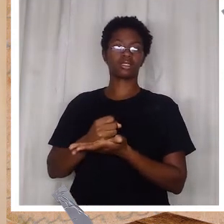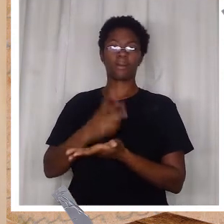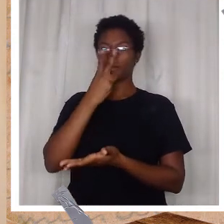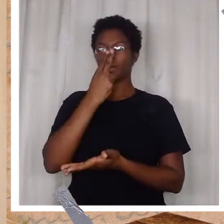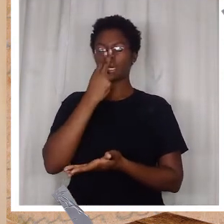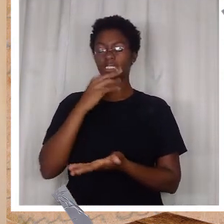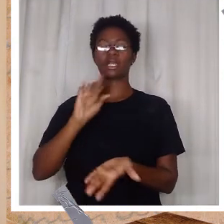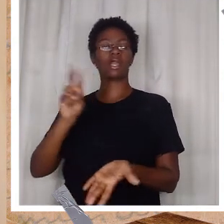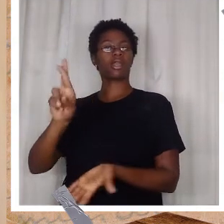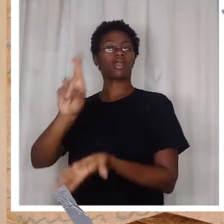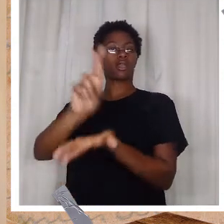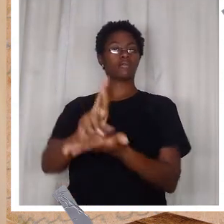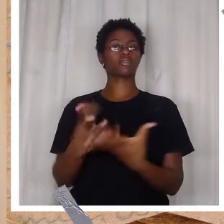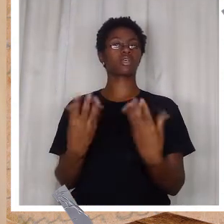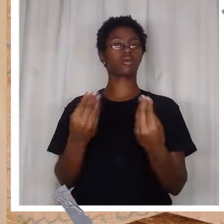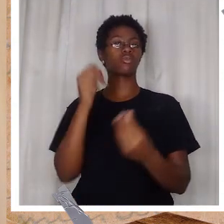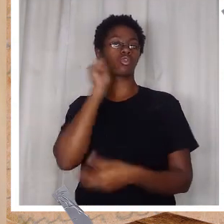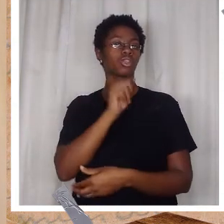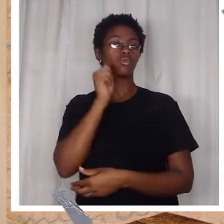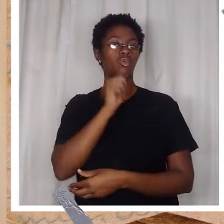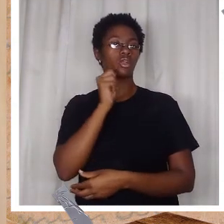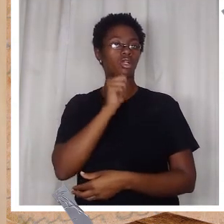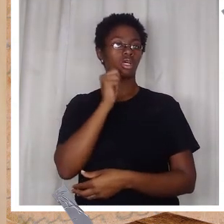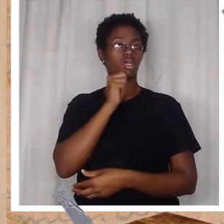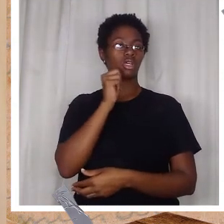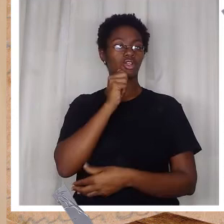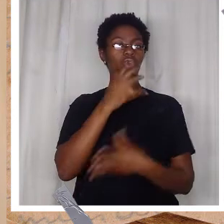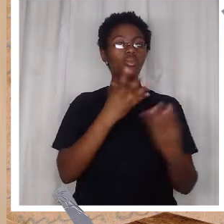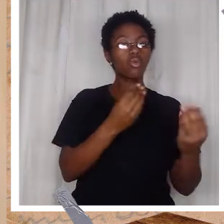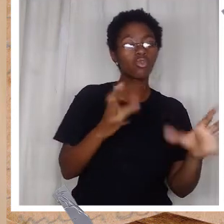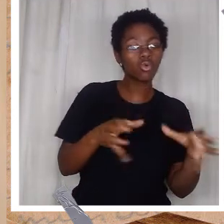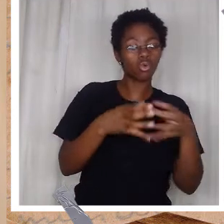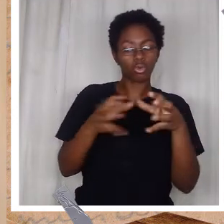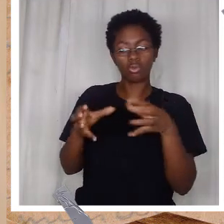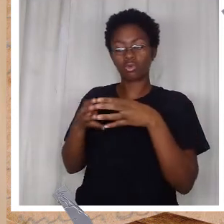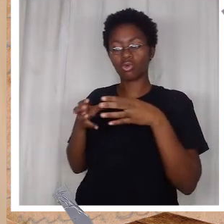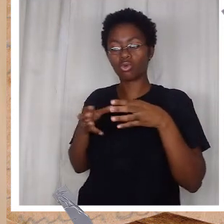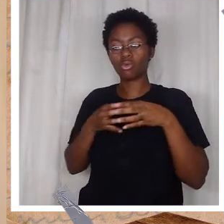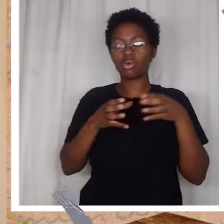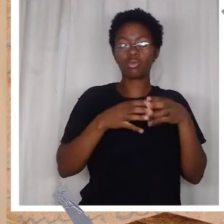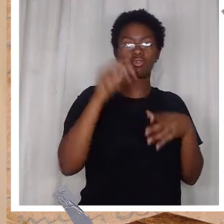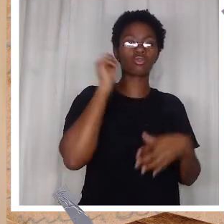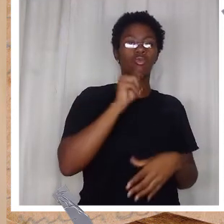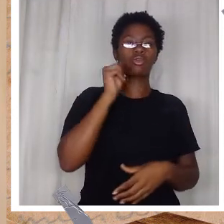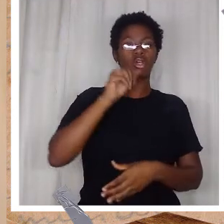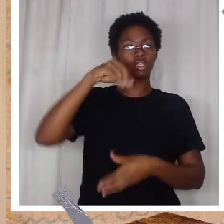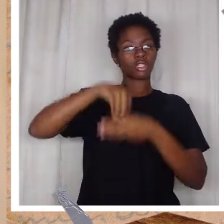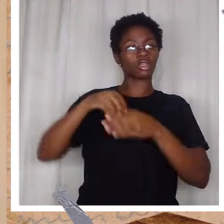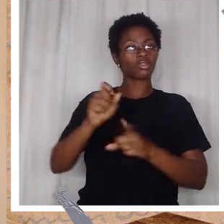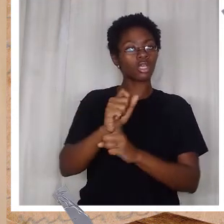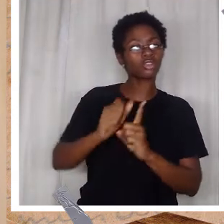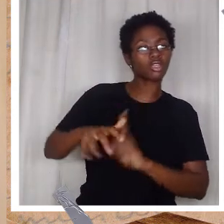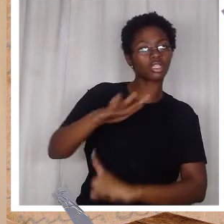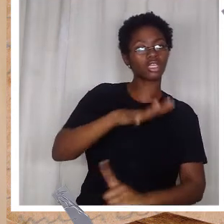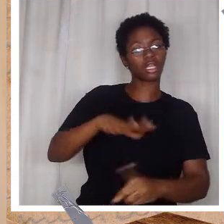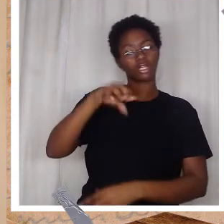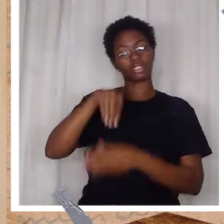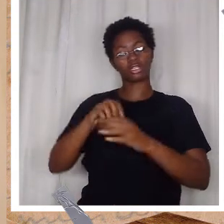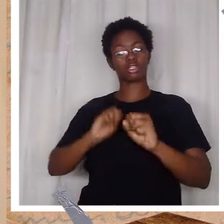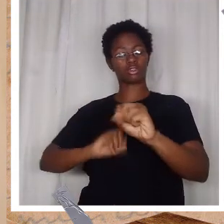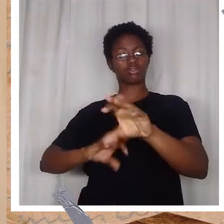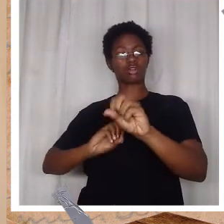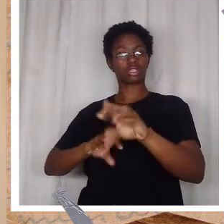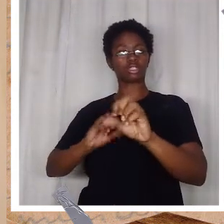mulheres, muitas parcelas que as mulheres têm na nossa sociedade, na educação, na